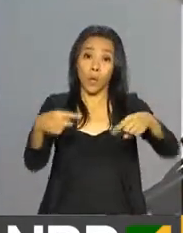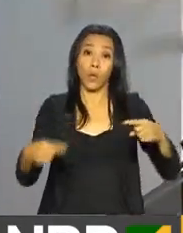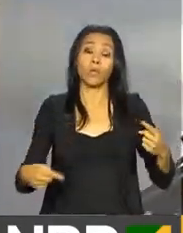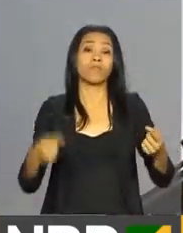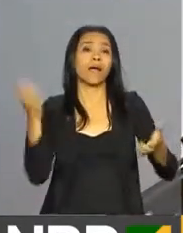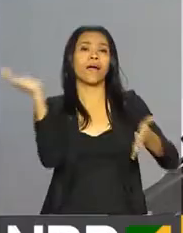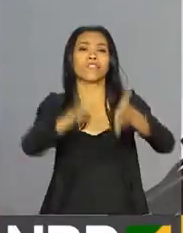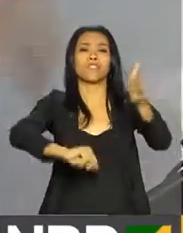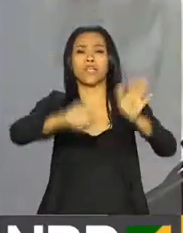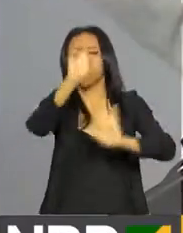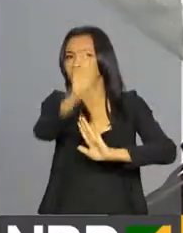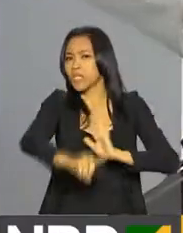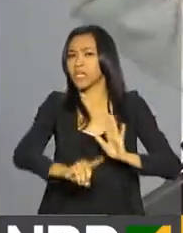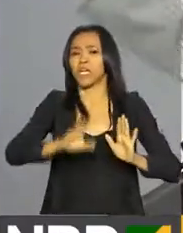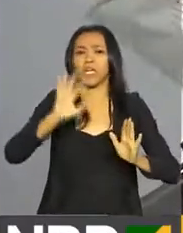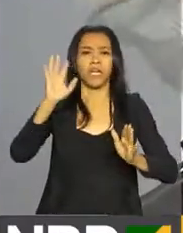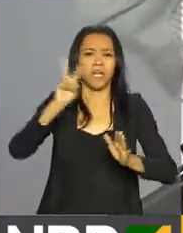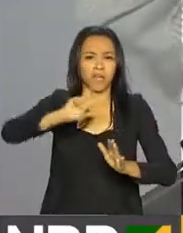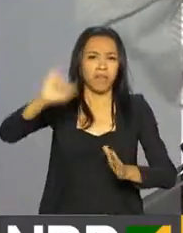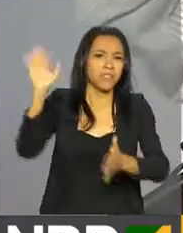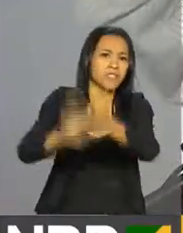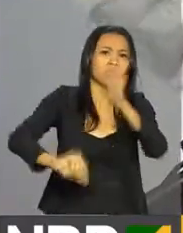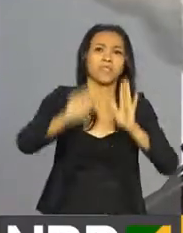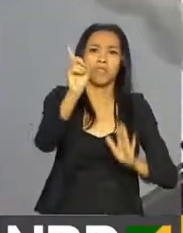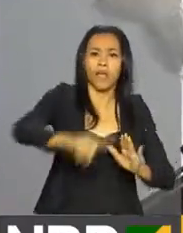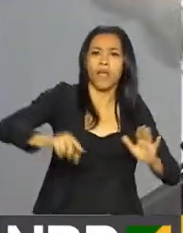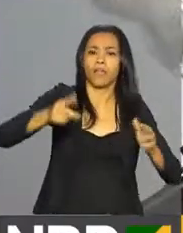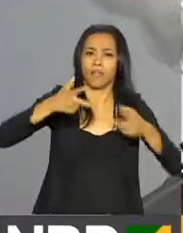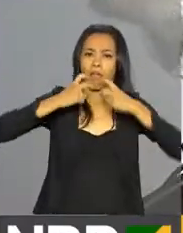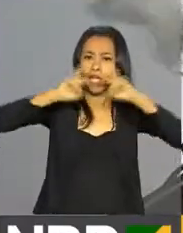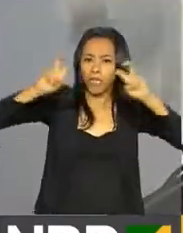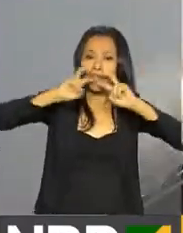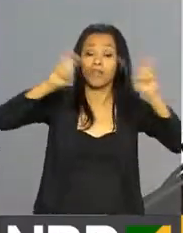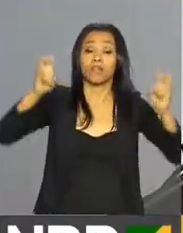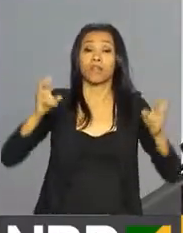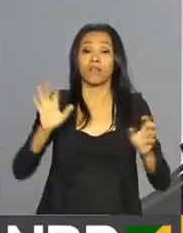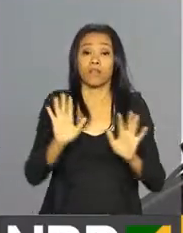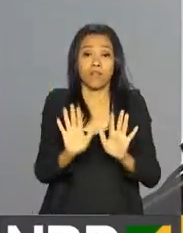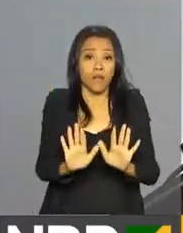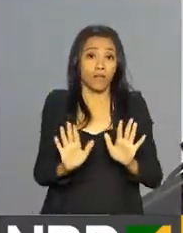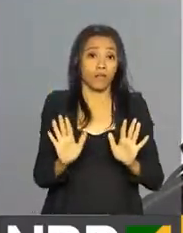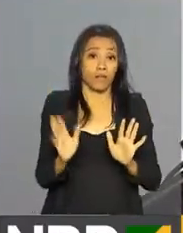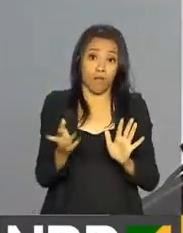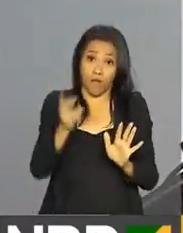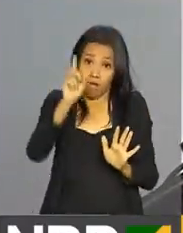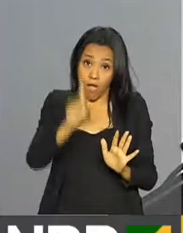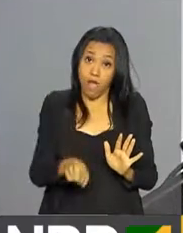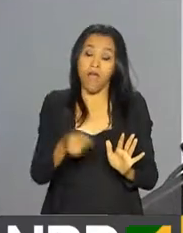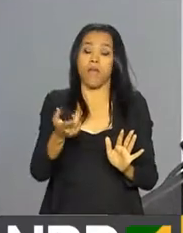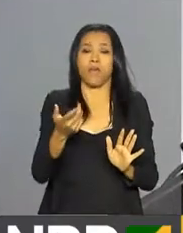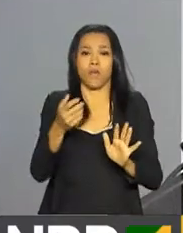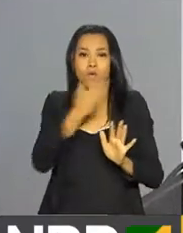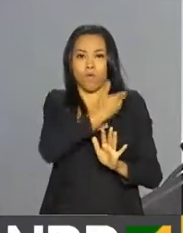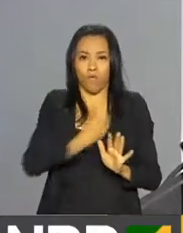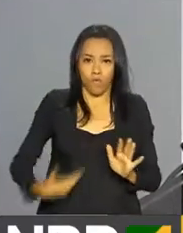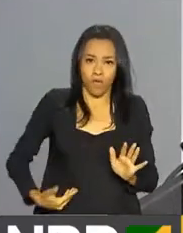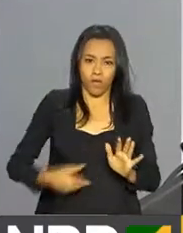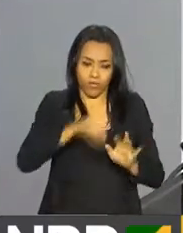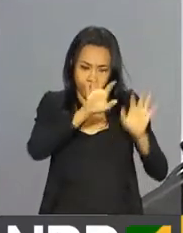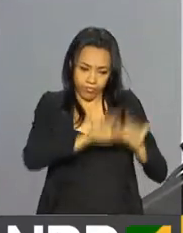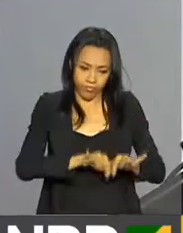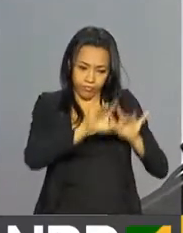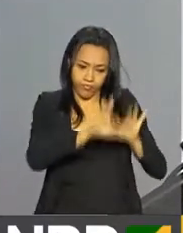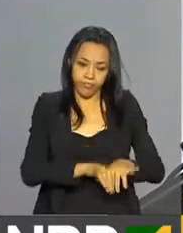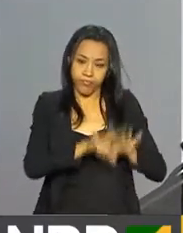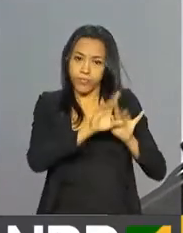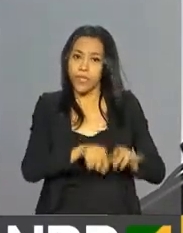direito de todo o mundo imagine imagem é o 4 a única função do governo é editar uma norma que não é para